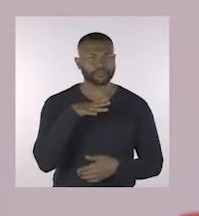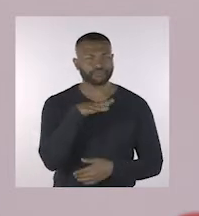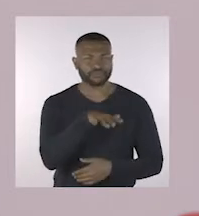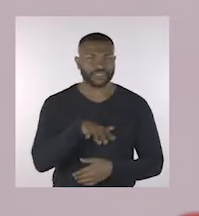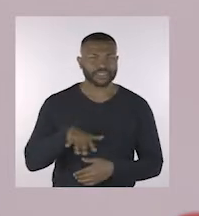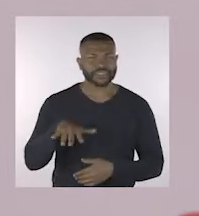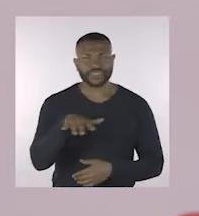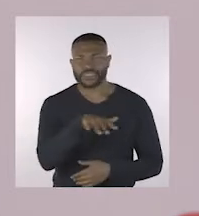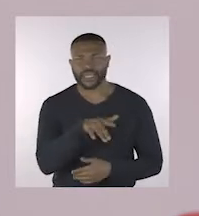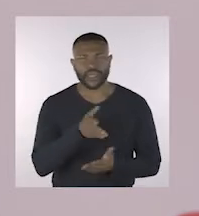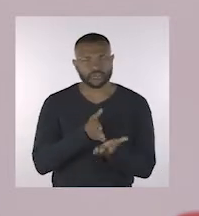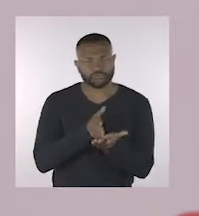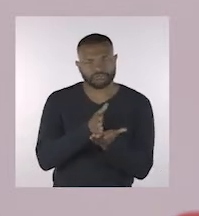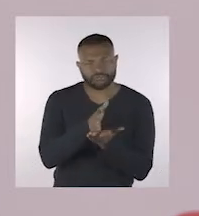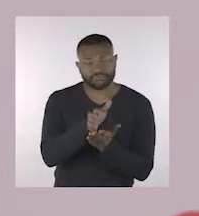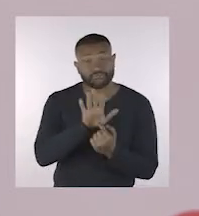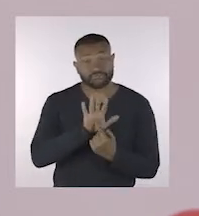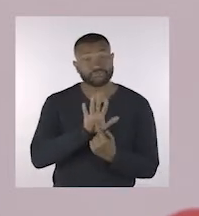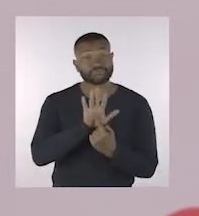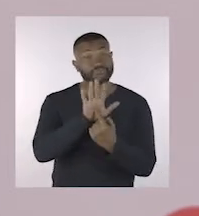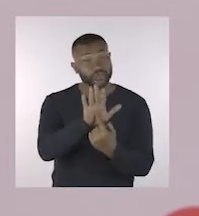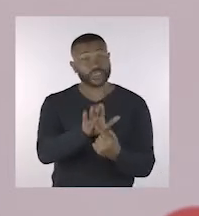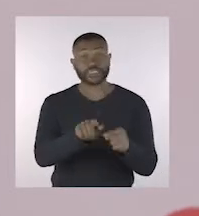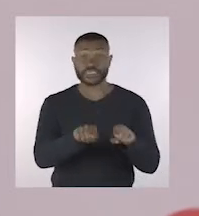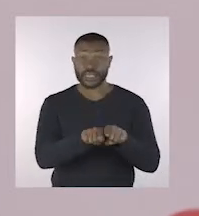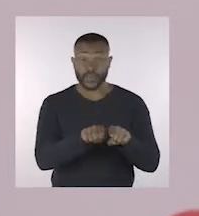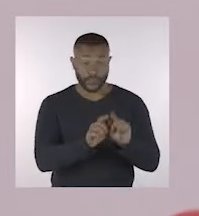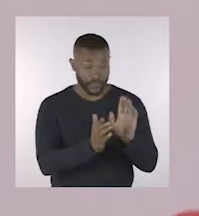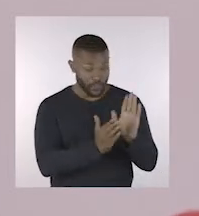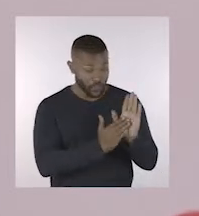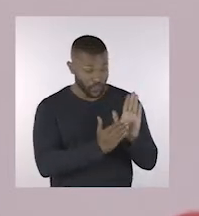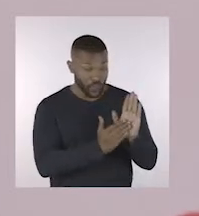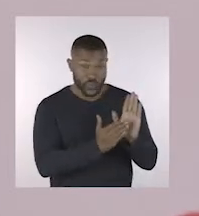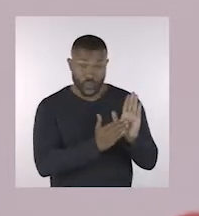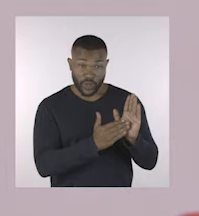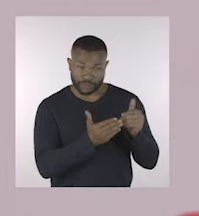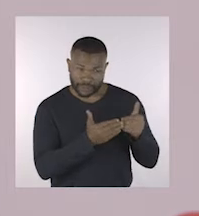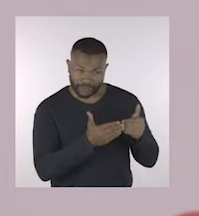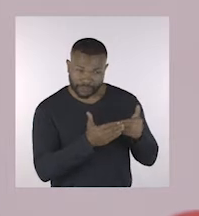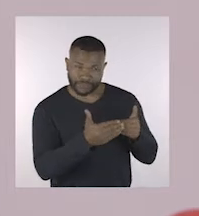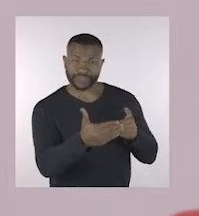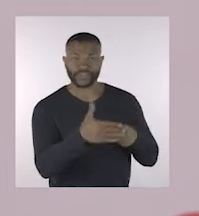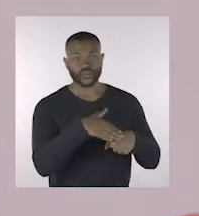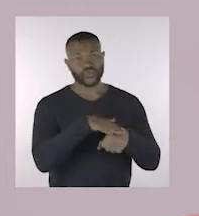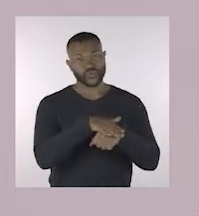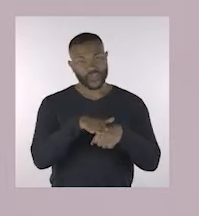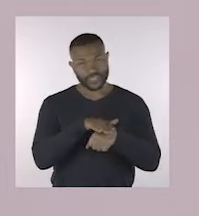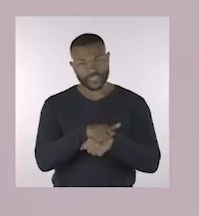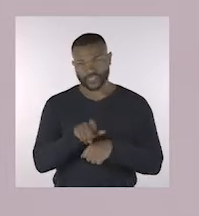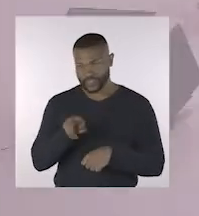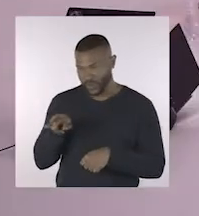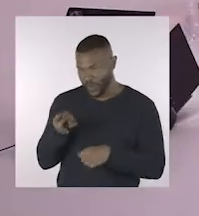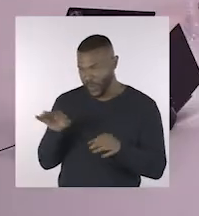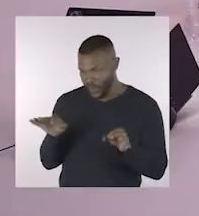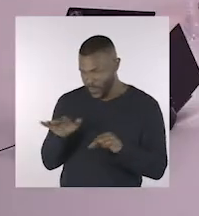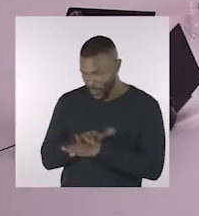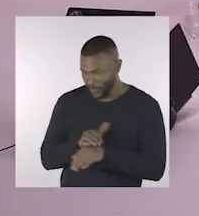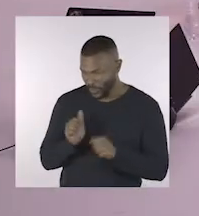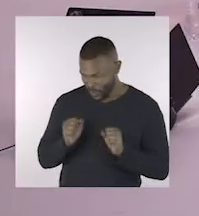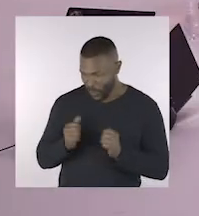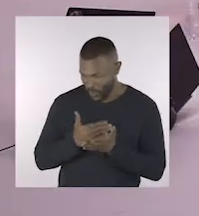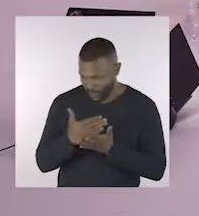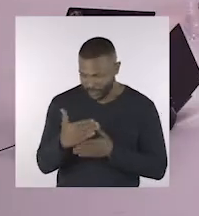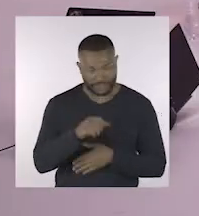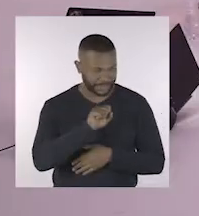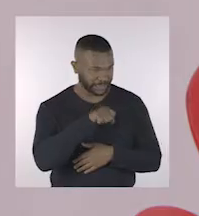a nossa cidade a ponta em caminhos e apresentem propostas ao longo da conversa preparados